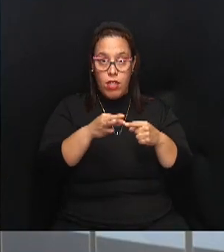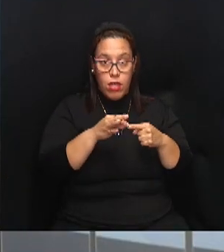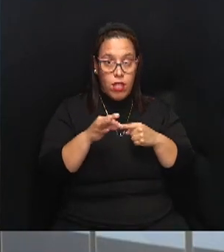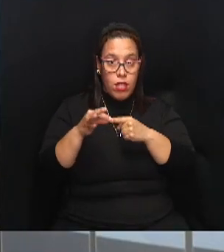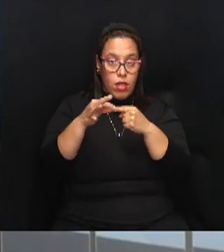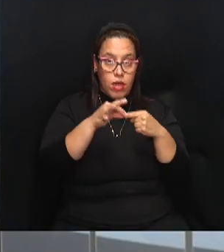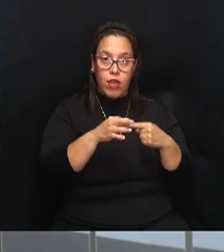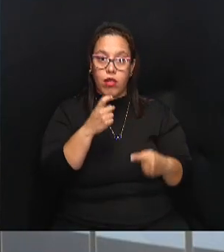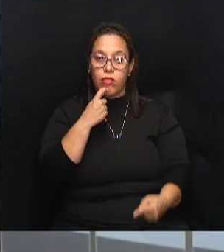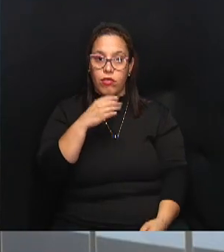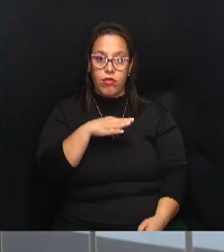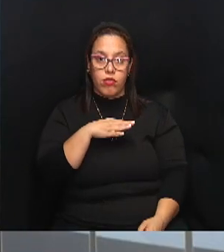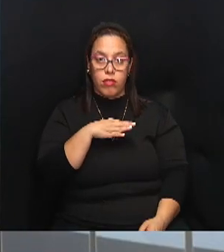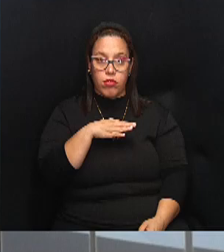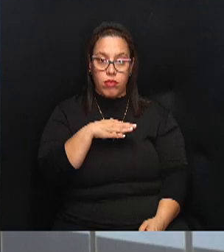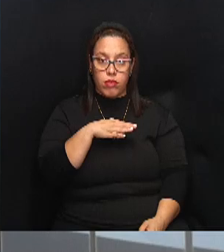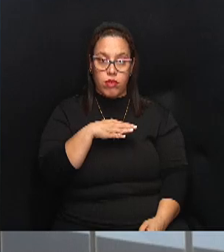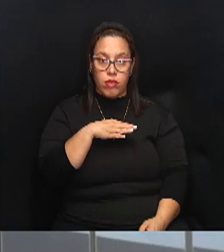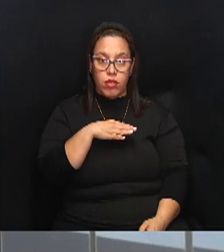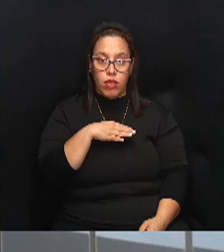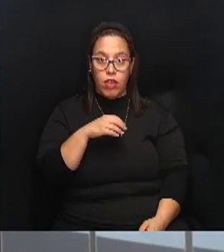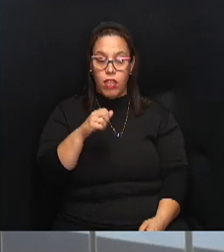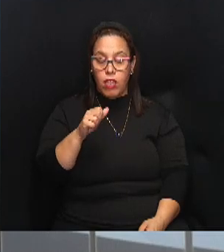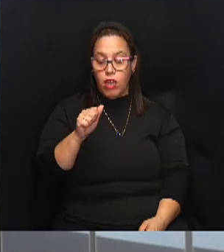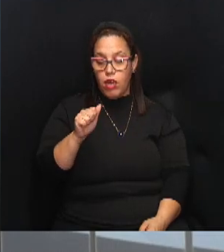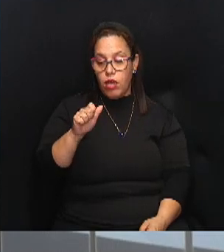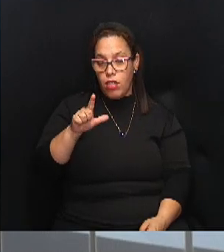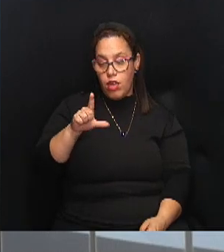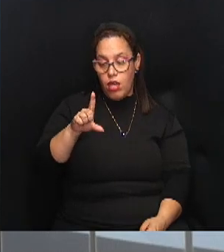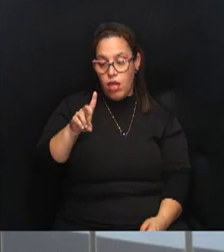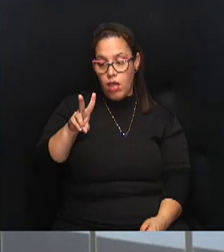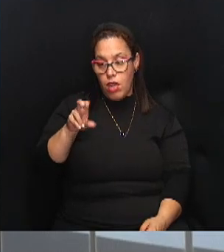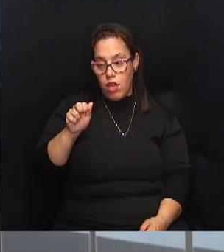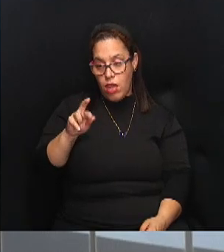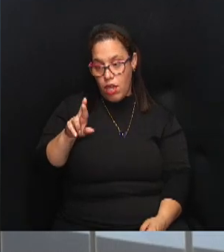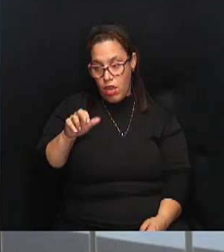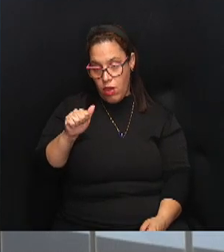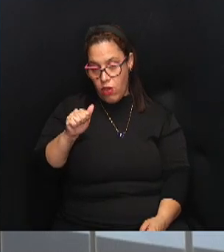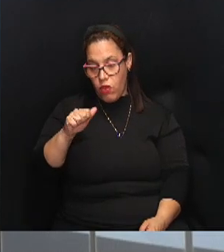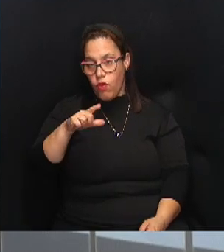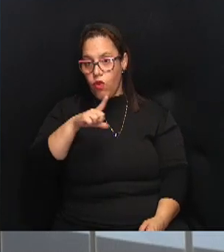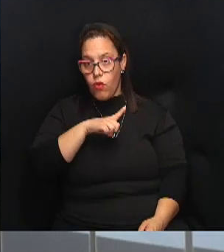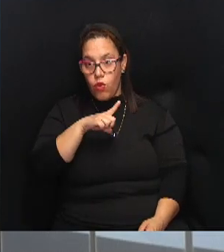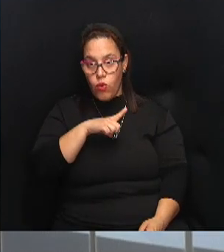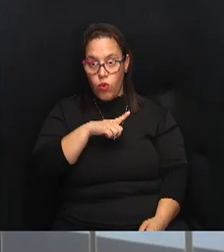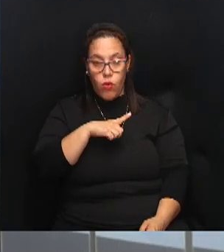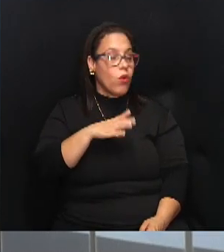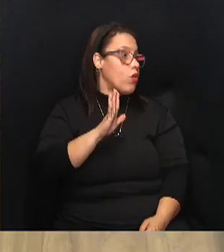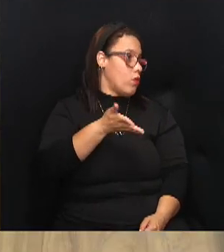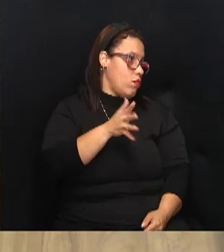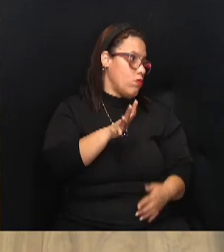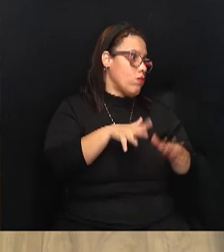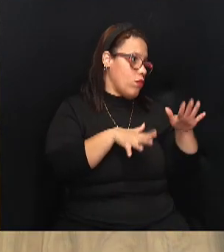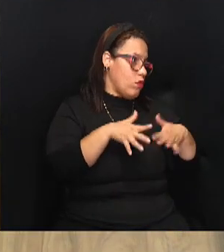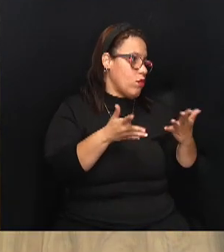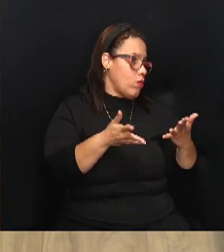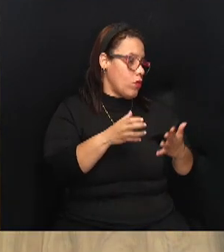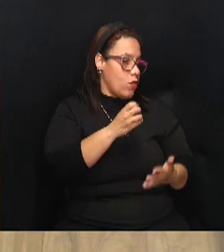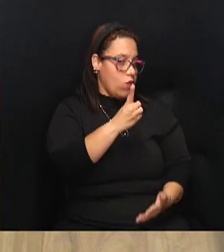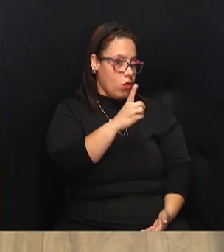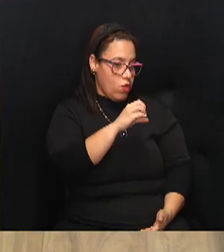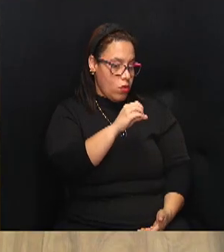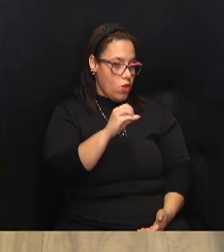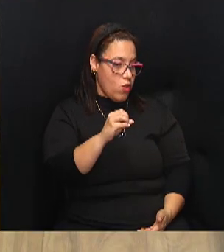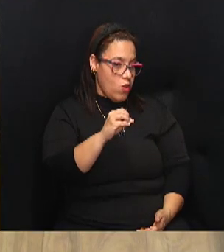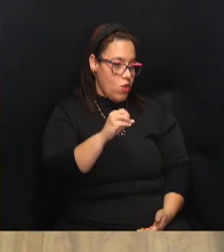aqui em Campinas, a maioria dos estabelecimentos nem alvará tem. Né? E a gente tem que mas ter. Hoje já é suscetível a ligar 190 e a polícia ir